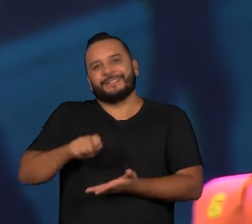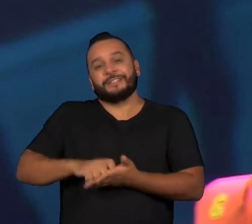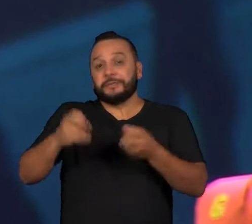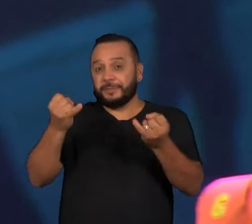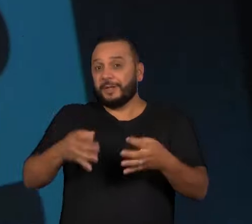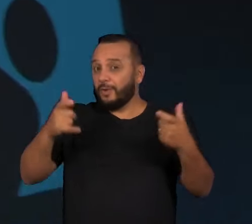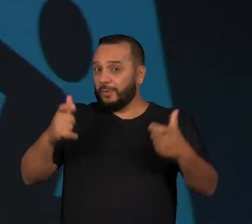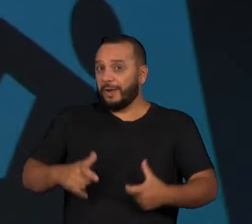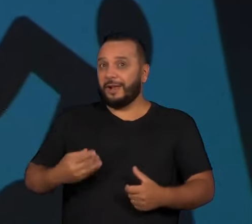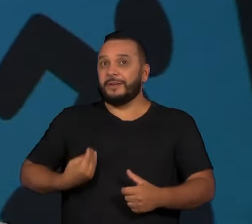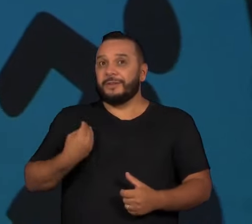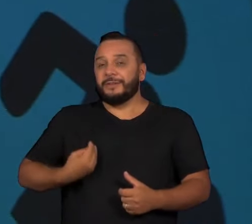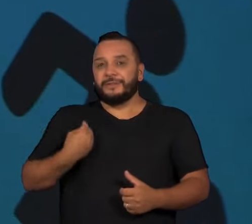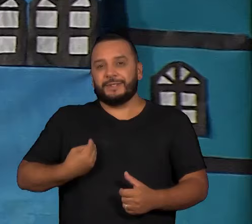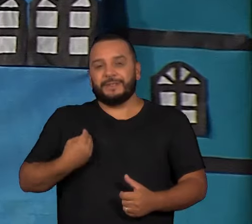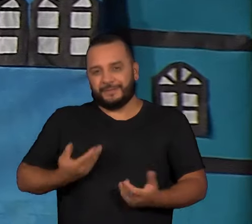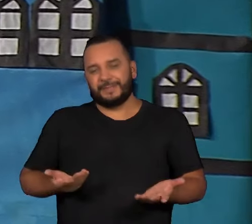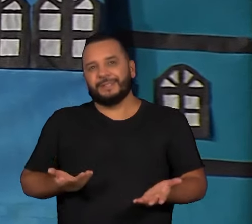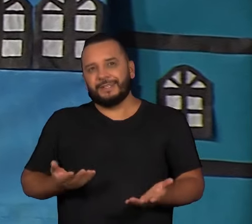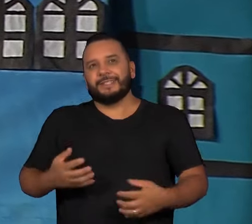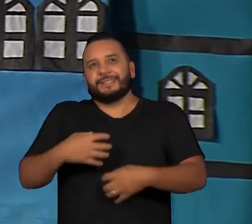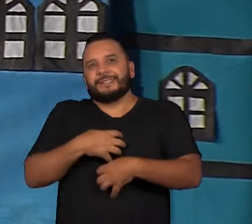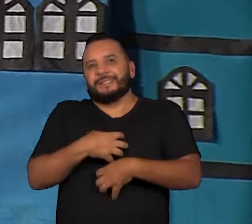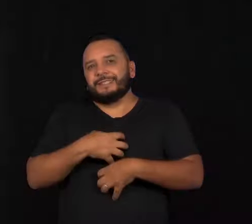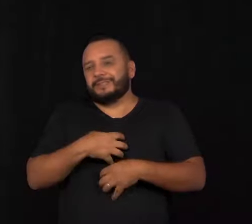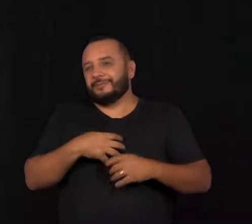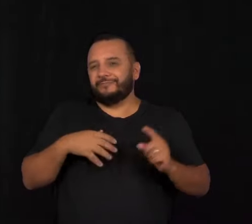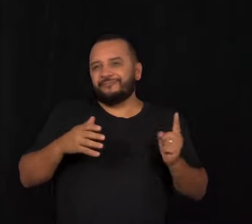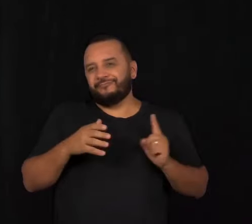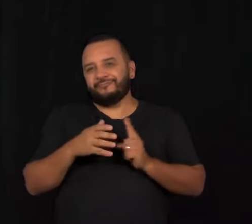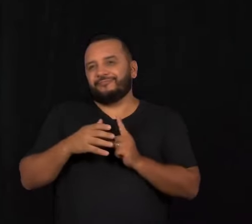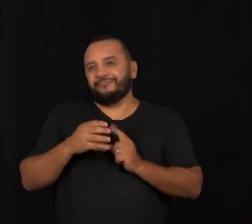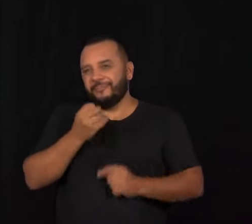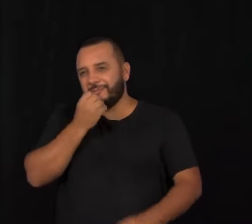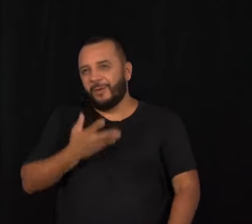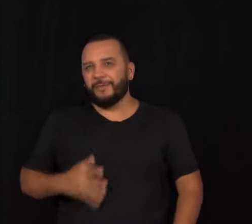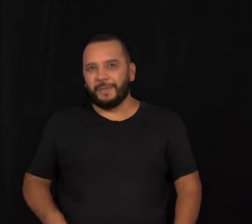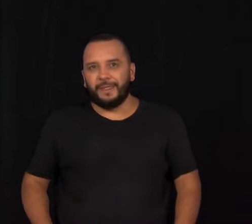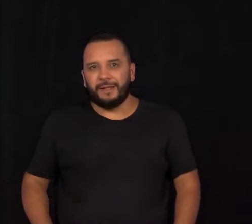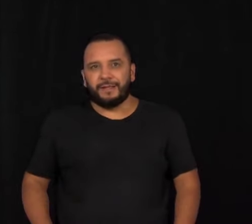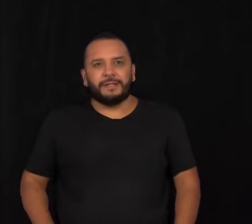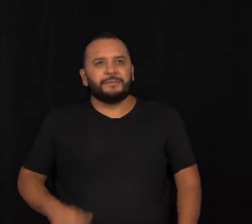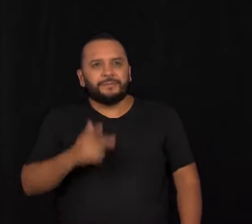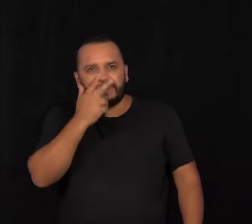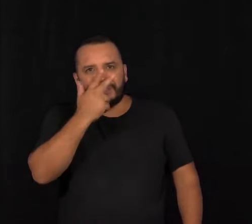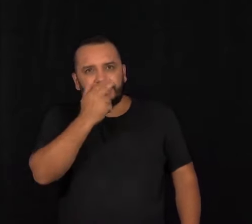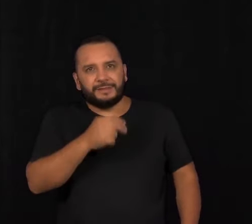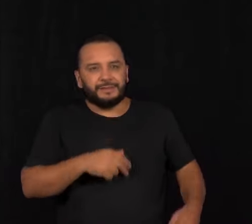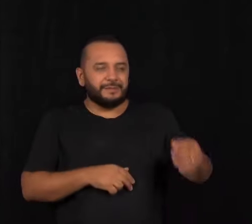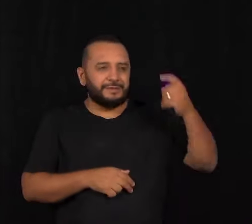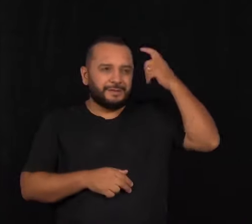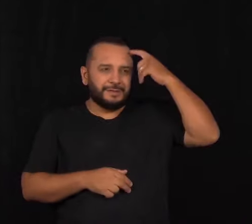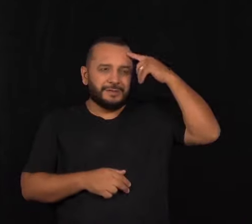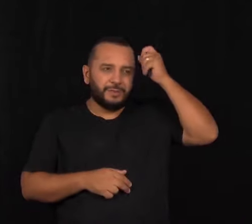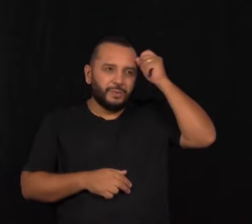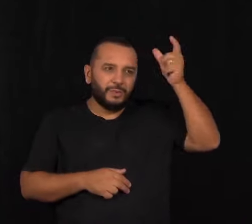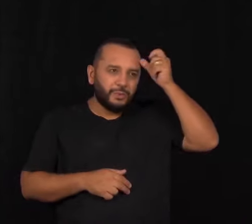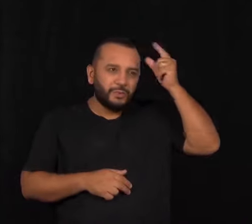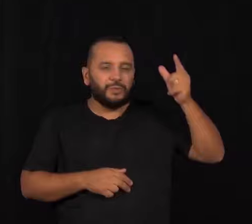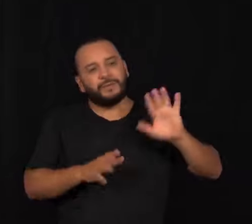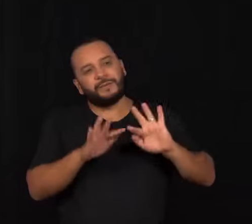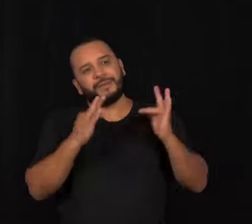lugar onde moram trouxe, sim, um aconchego. Vem à cabeça cultura, assim, mesmo. Vem à cabeça algo familiar, algo de